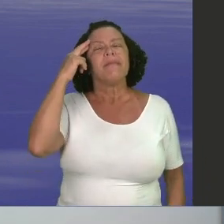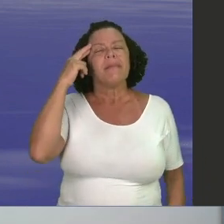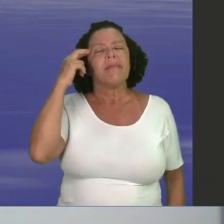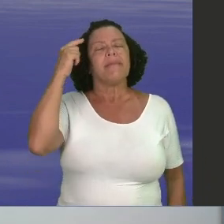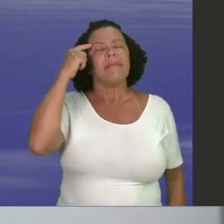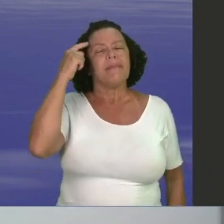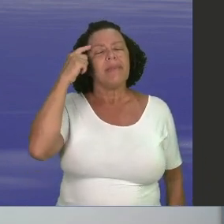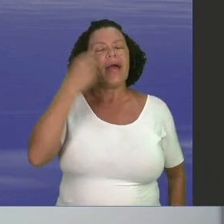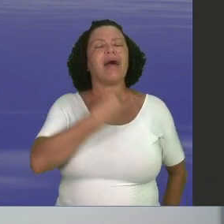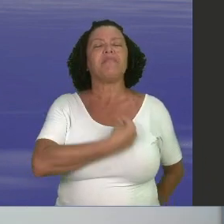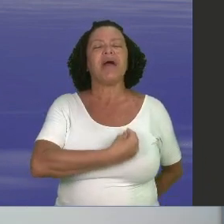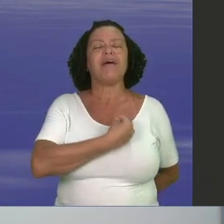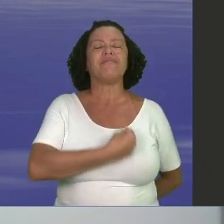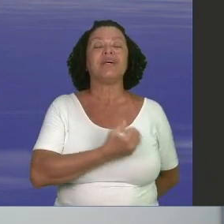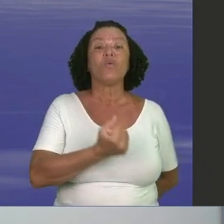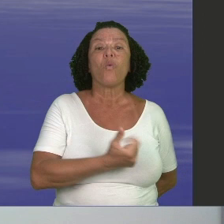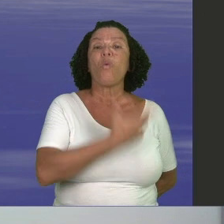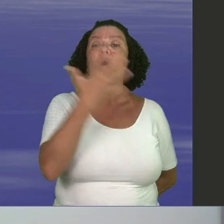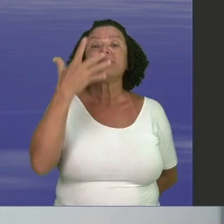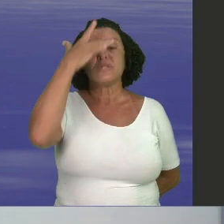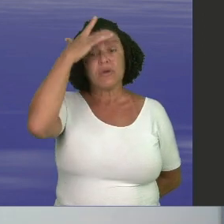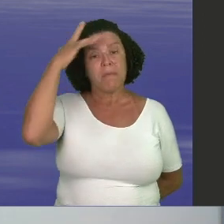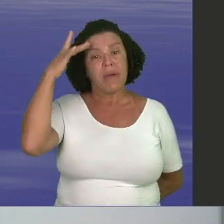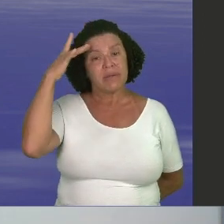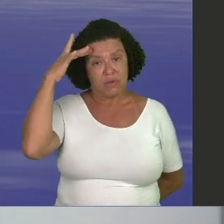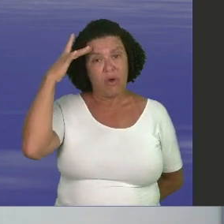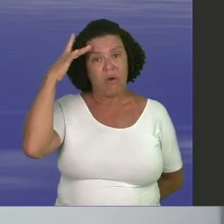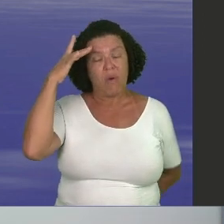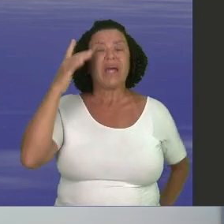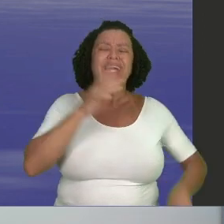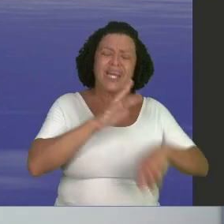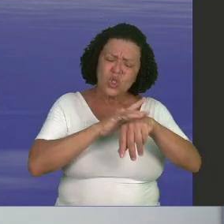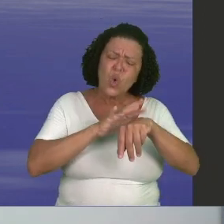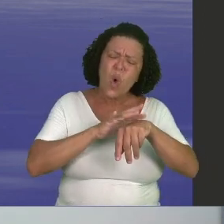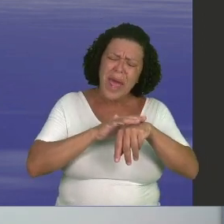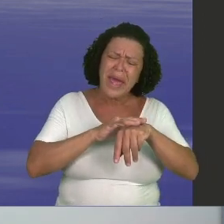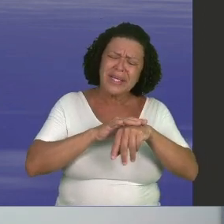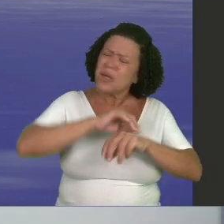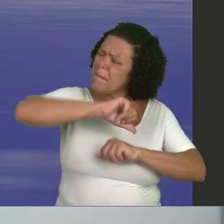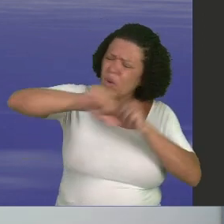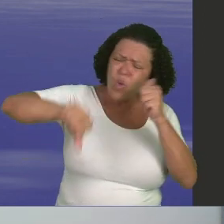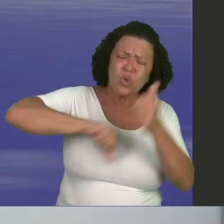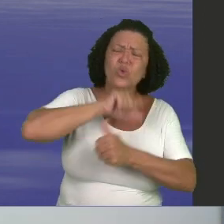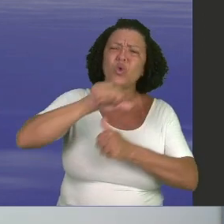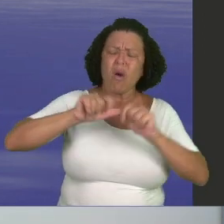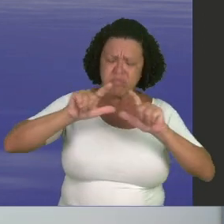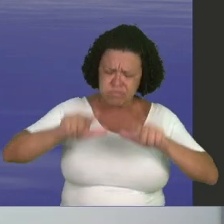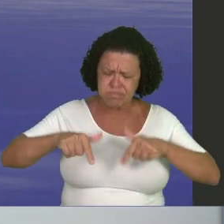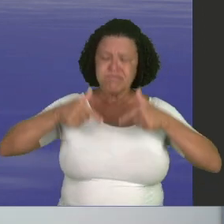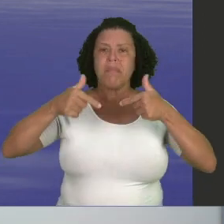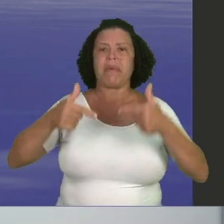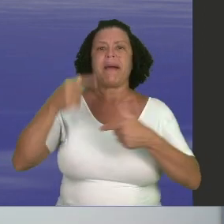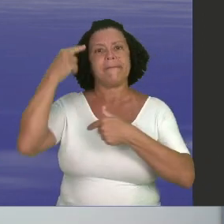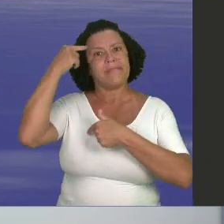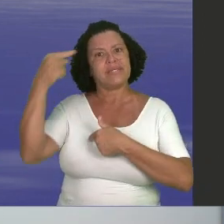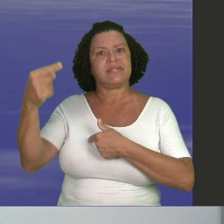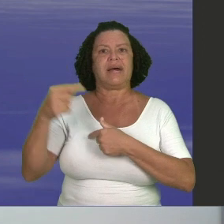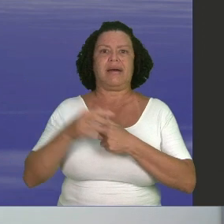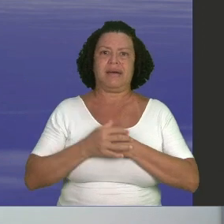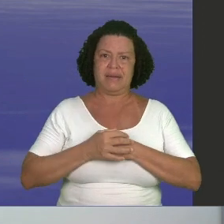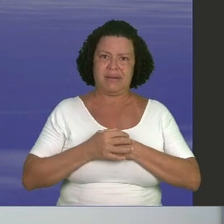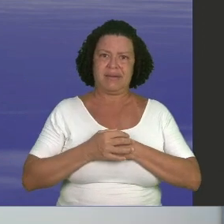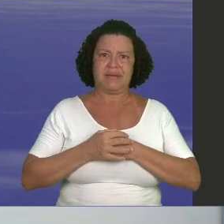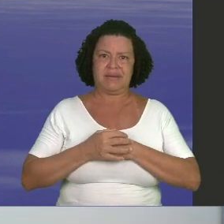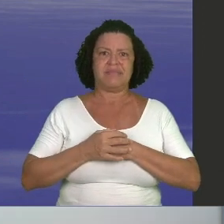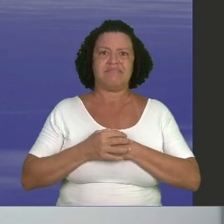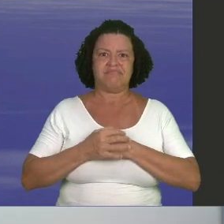vida. Quantas pessoas, depois de uma doença, mudaram completamente a sua forma de ser, agir, pensar e